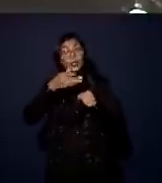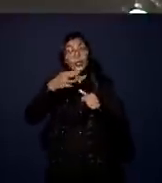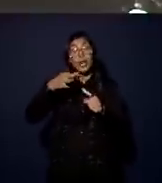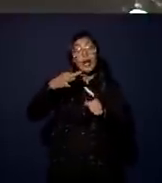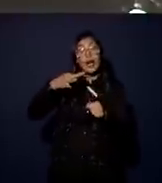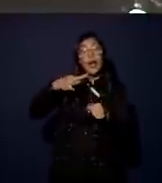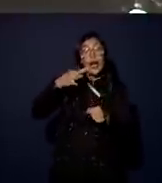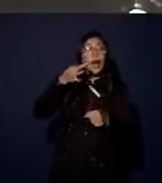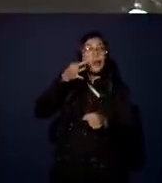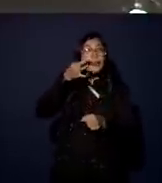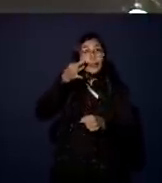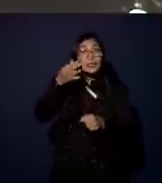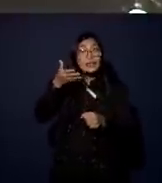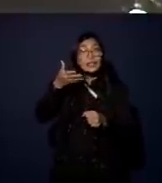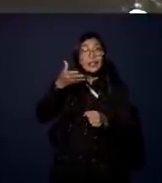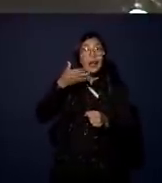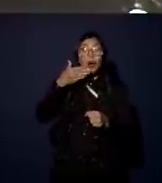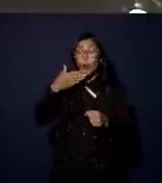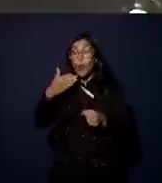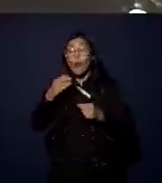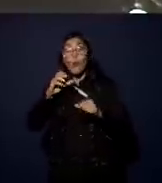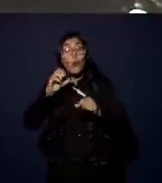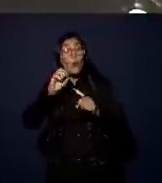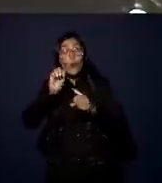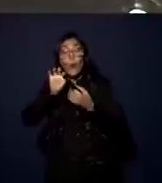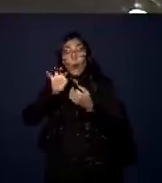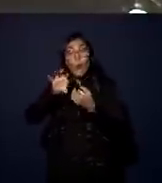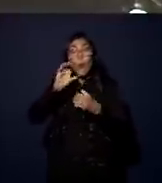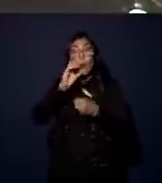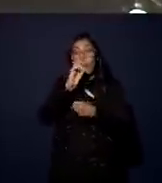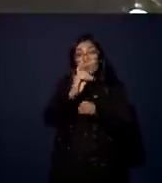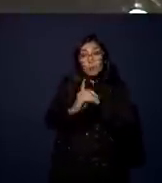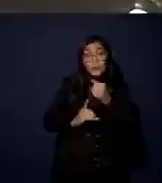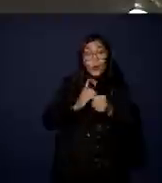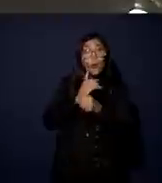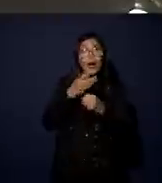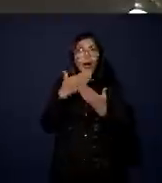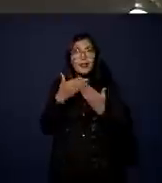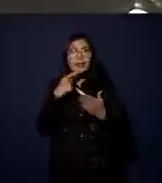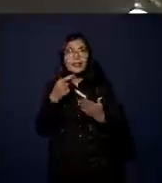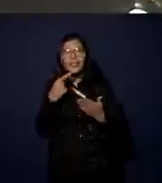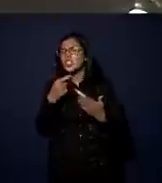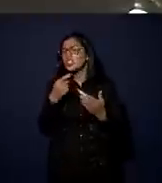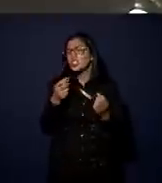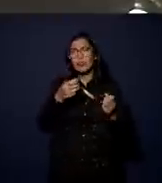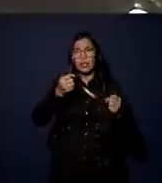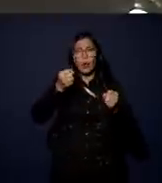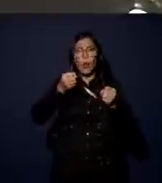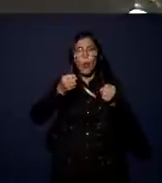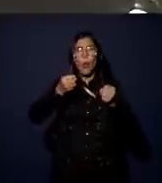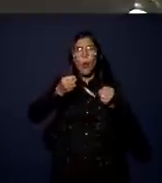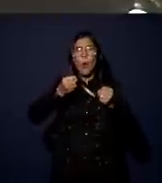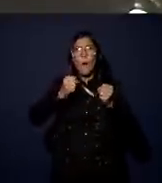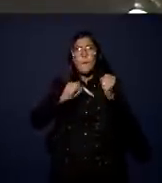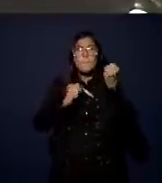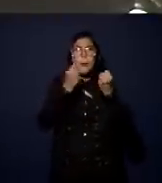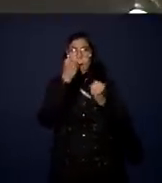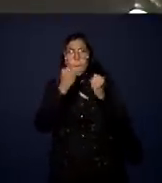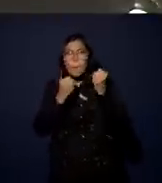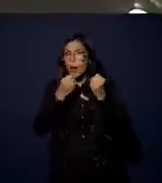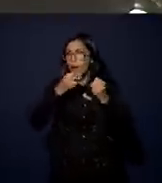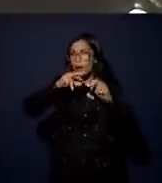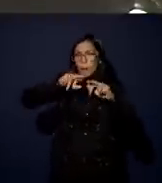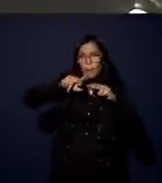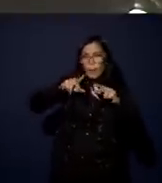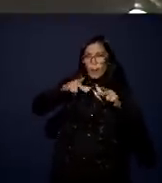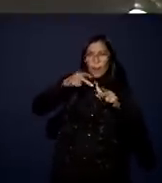física seja ele transacionado online com cliente e aí a gente tem de tudo a gente vendeu até trator já na loja que não era nada Óbvio